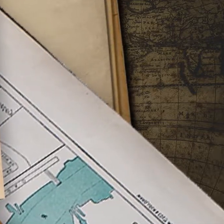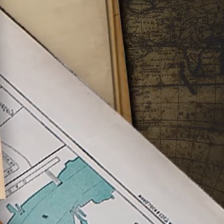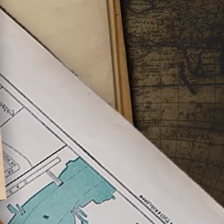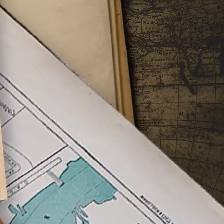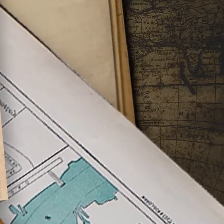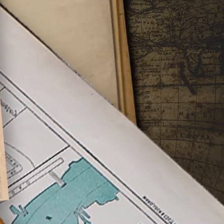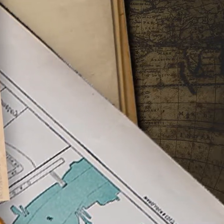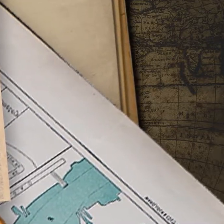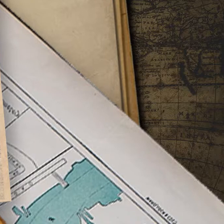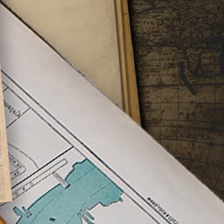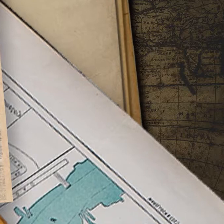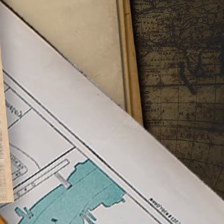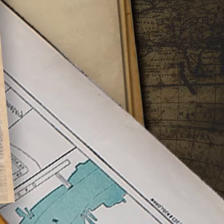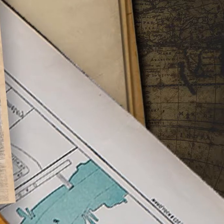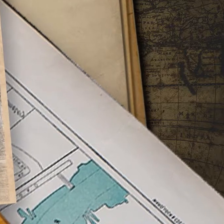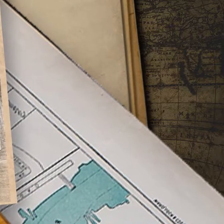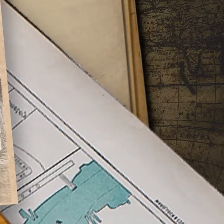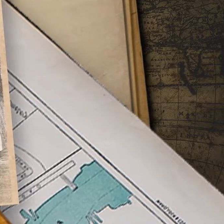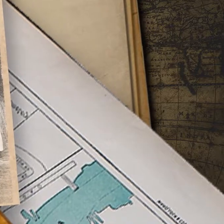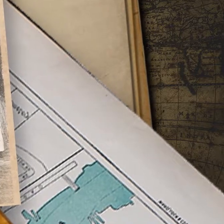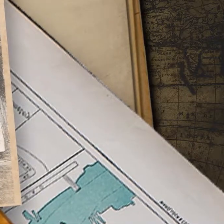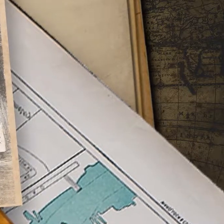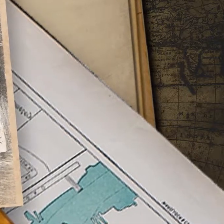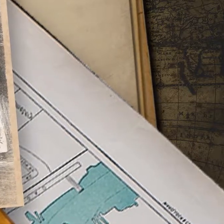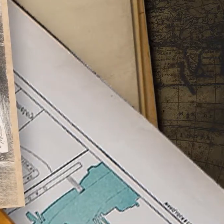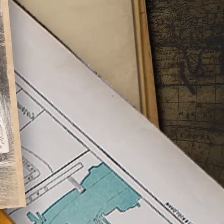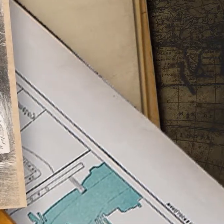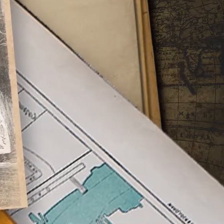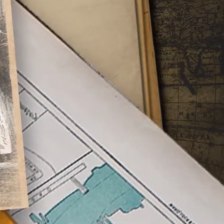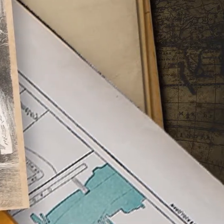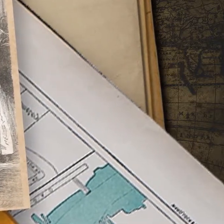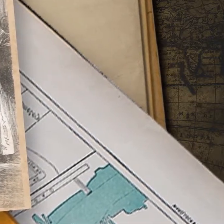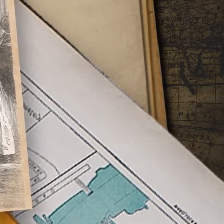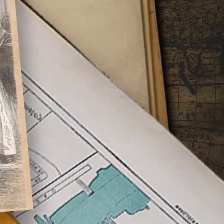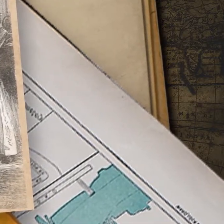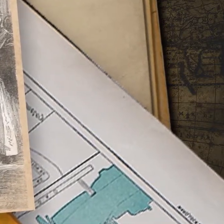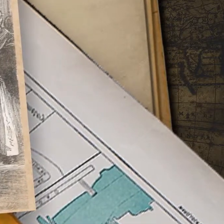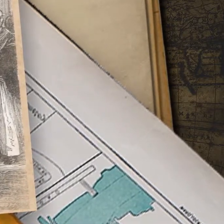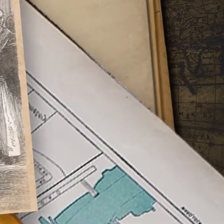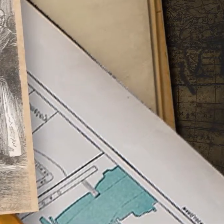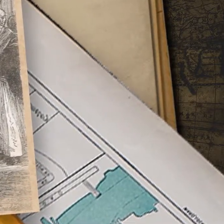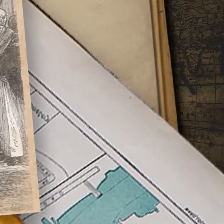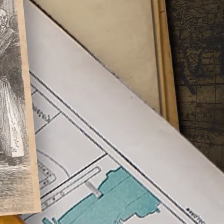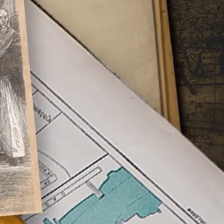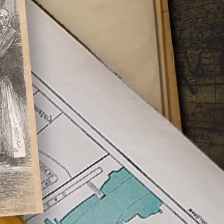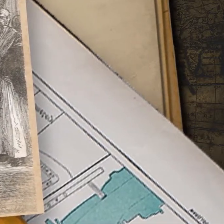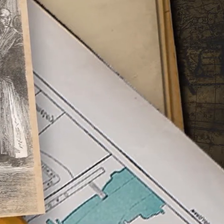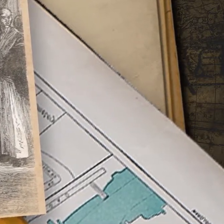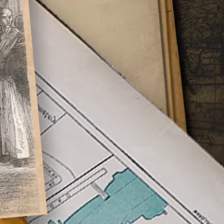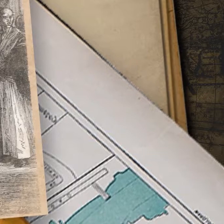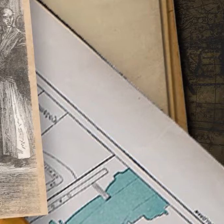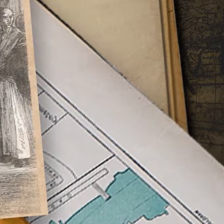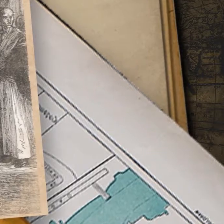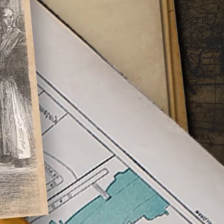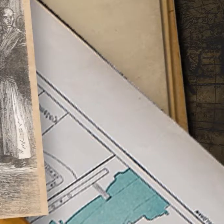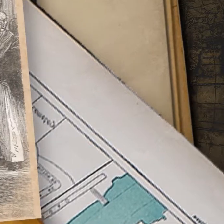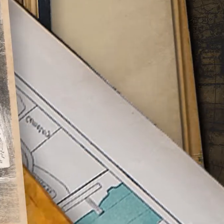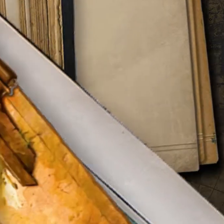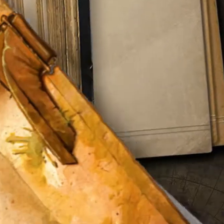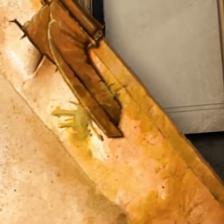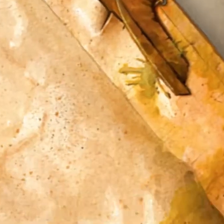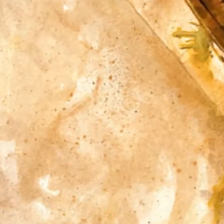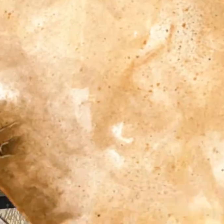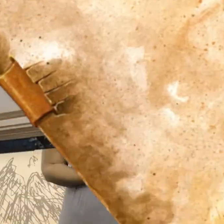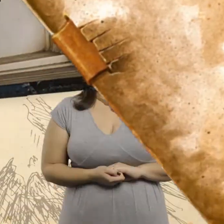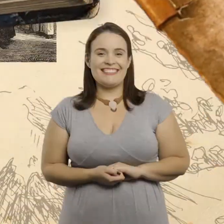usando roupas japonesas. Atrás delas, uma construção japonesa com alguns ideogramas escritos na parte de cima de uma porta.